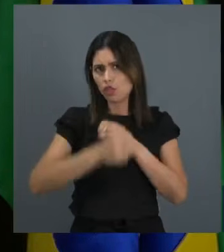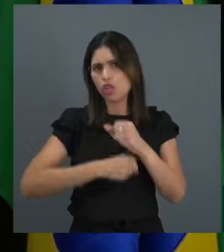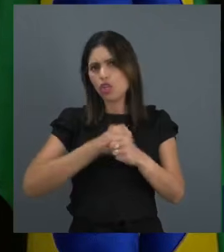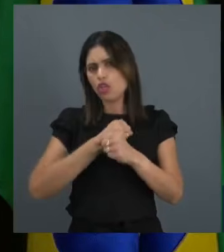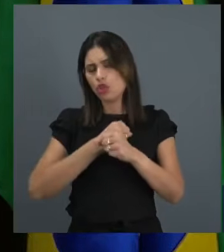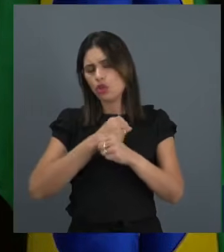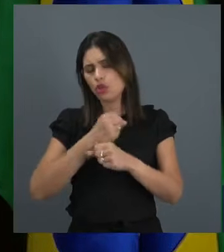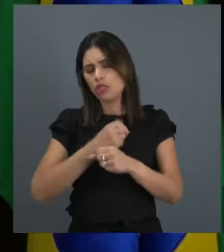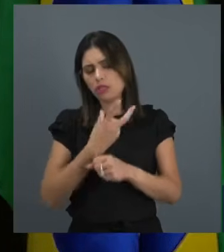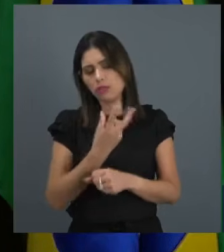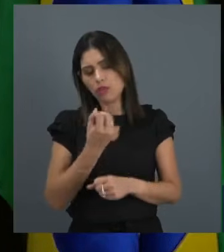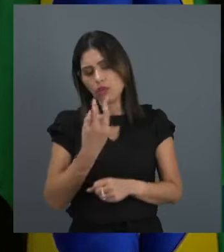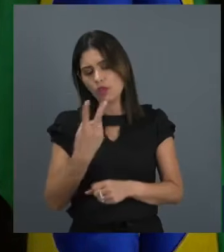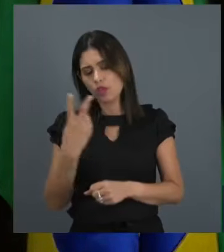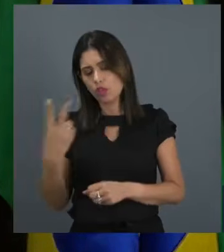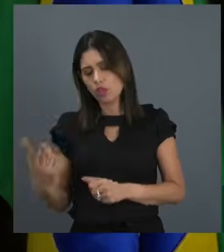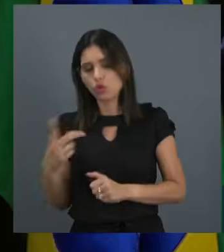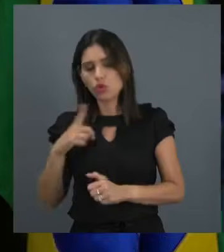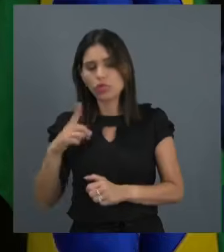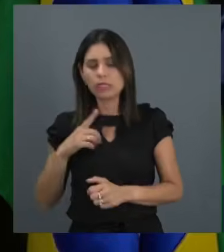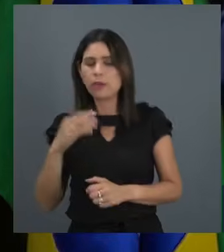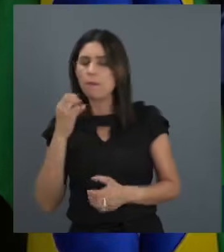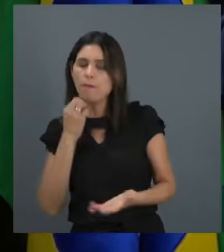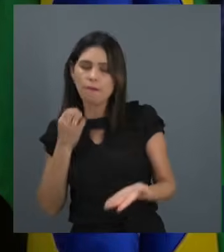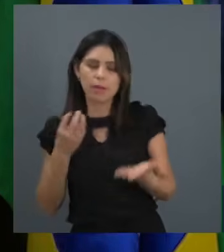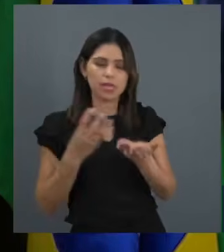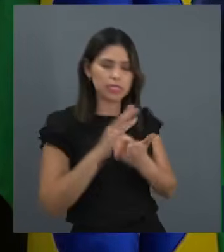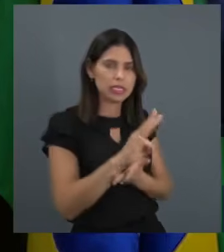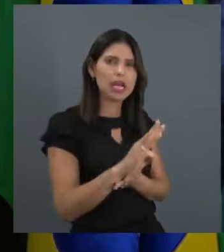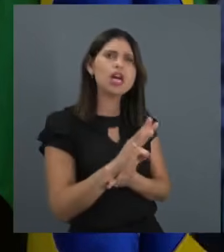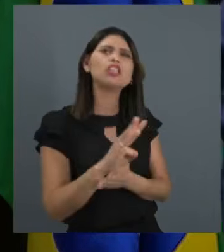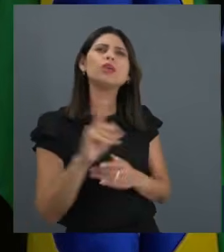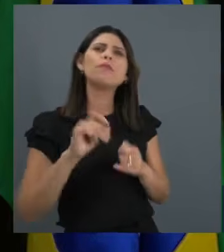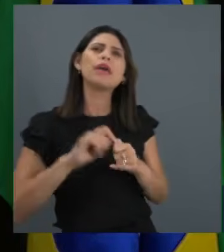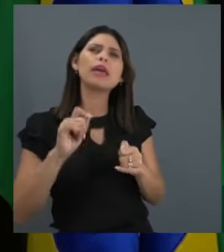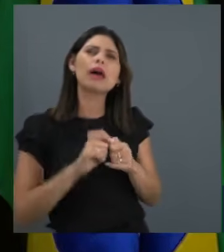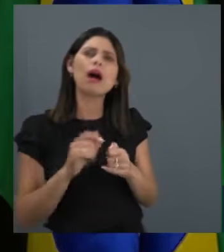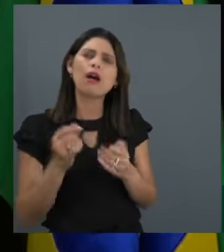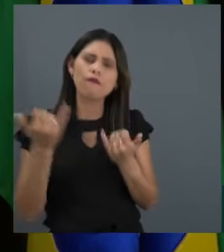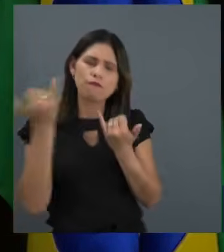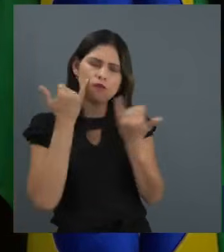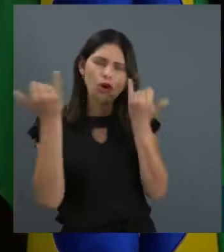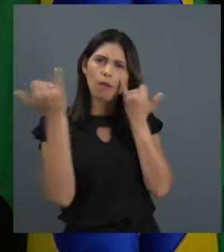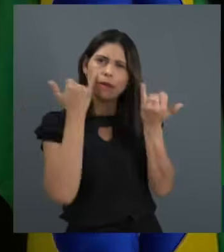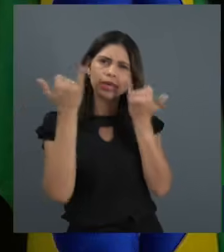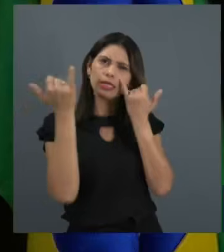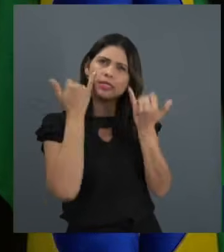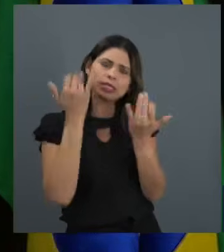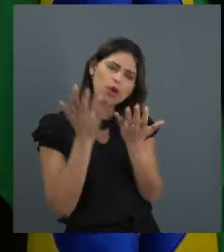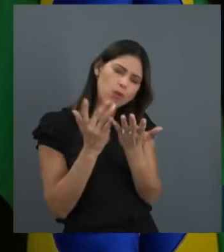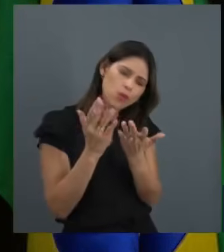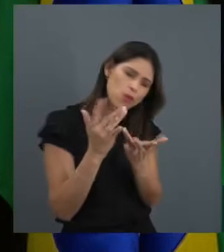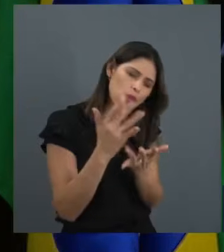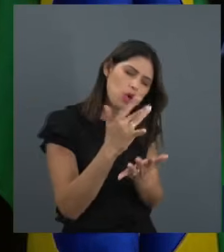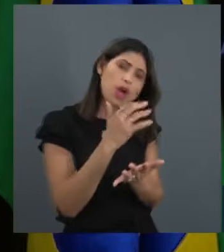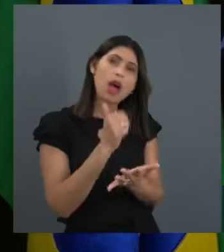uma solicitação para levantar dados sobre revistas golpistas, entre aspas, como, por exemplo, a